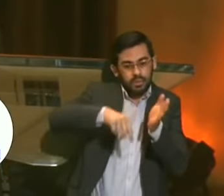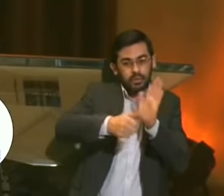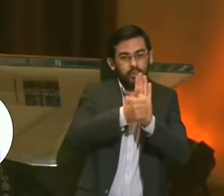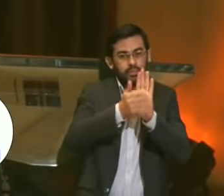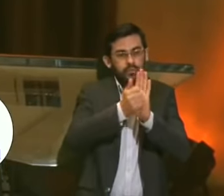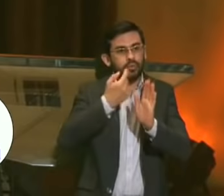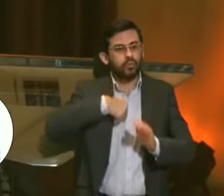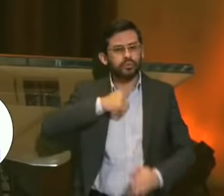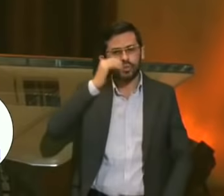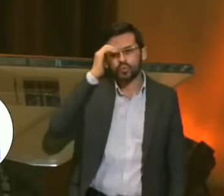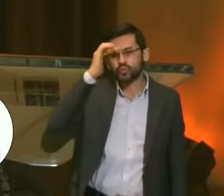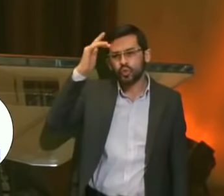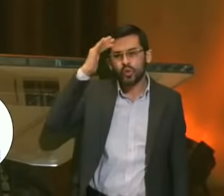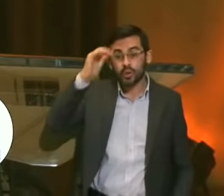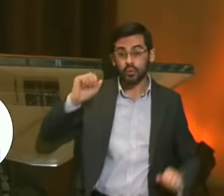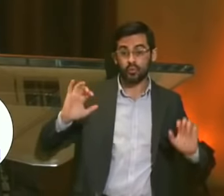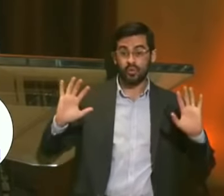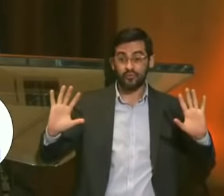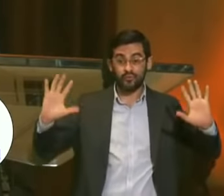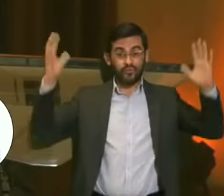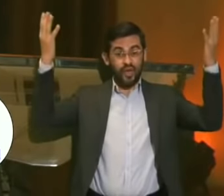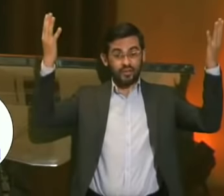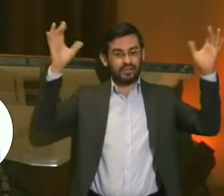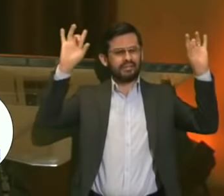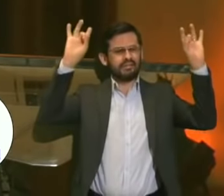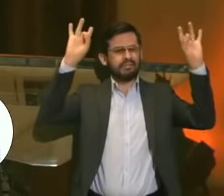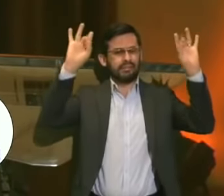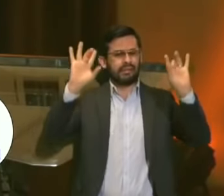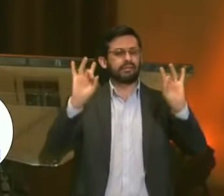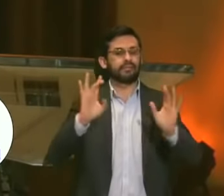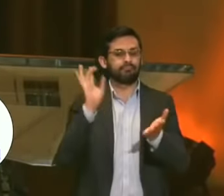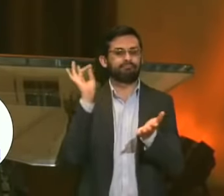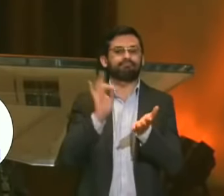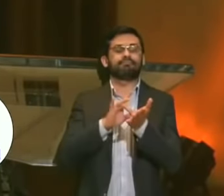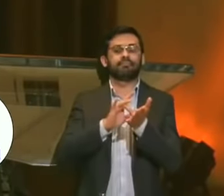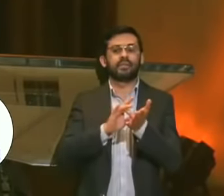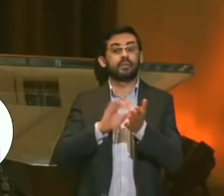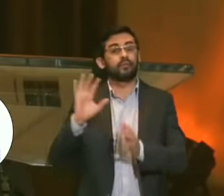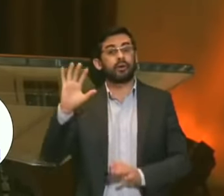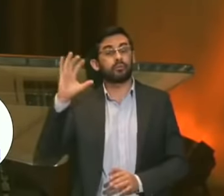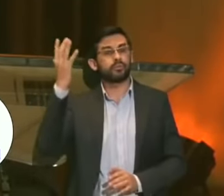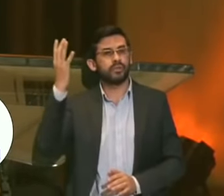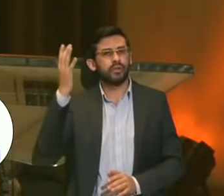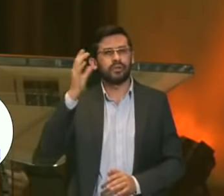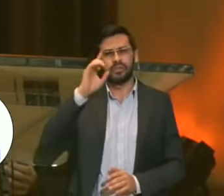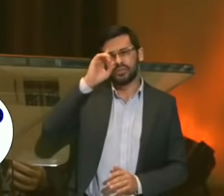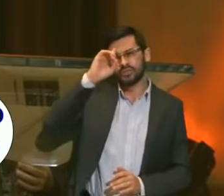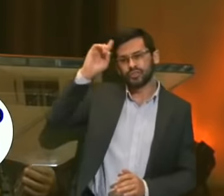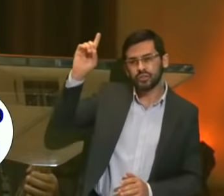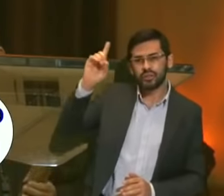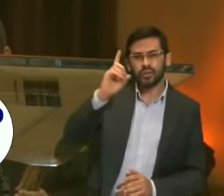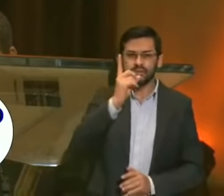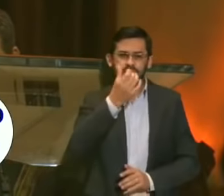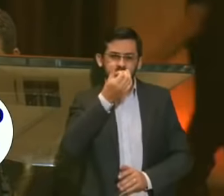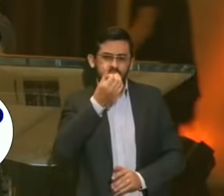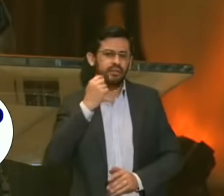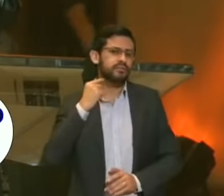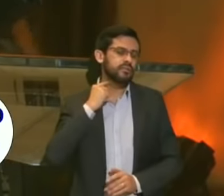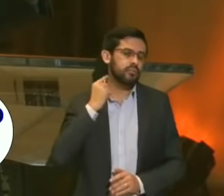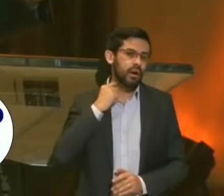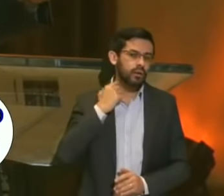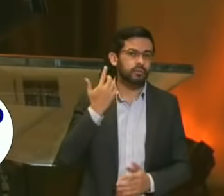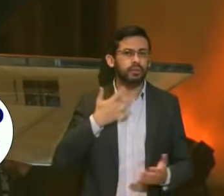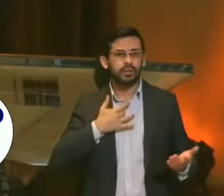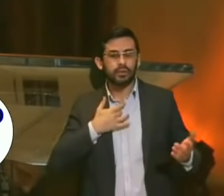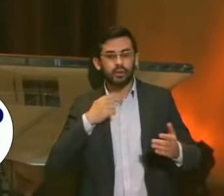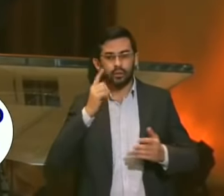estamos sonhando com uma festa muito especial que deve acontecer no dia 16 de maio, então não